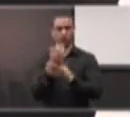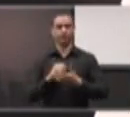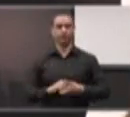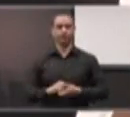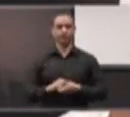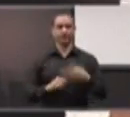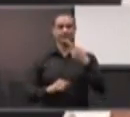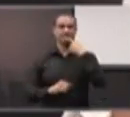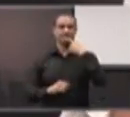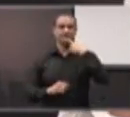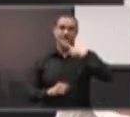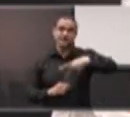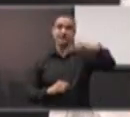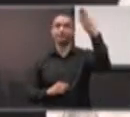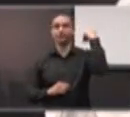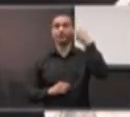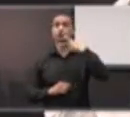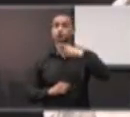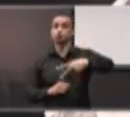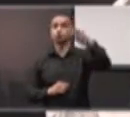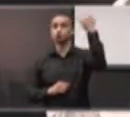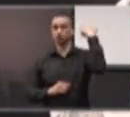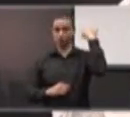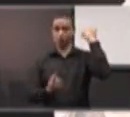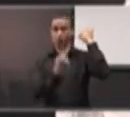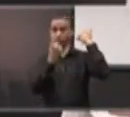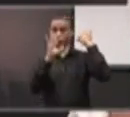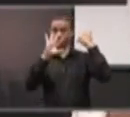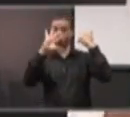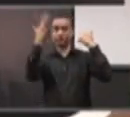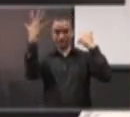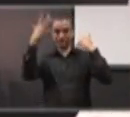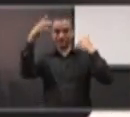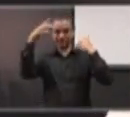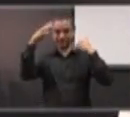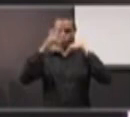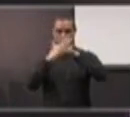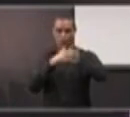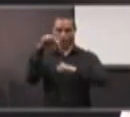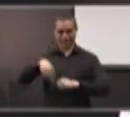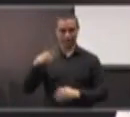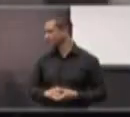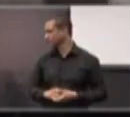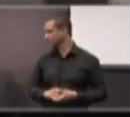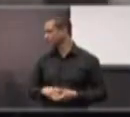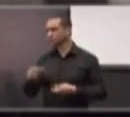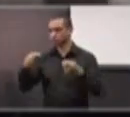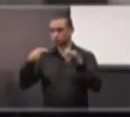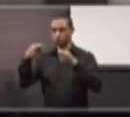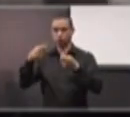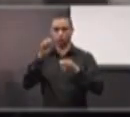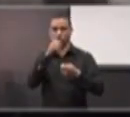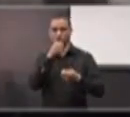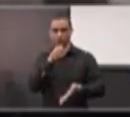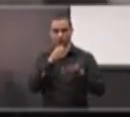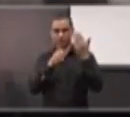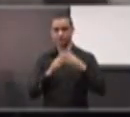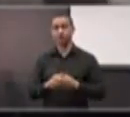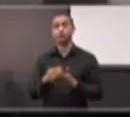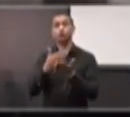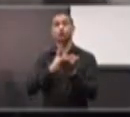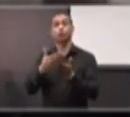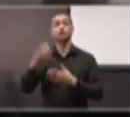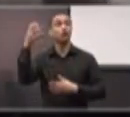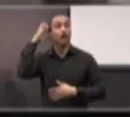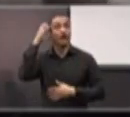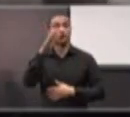existe motivo para desespero. Ele garante que o estado está preparado para atender os pacientes e que conta com 11 mil leitos